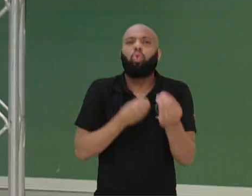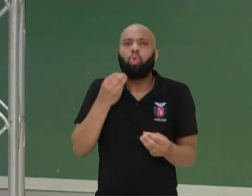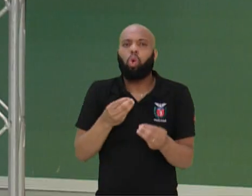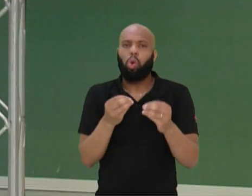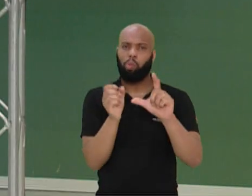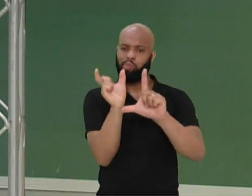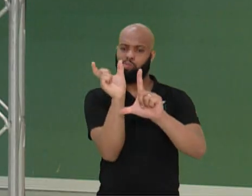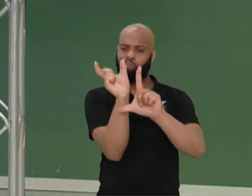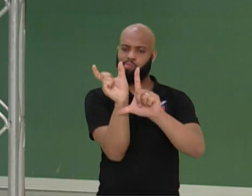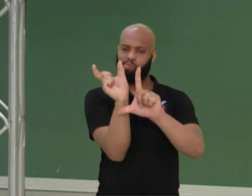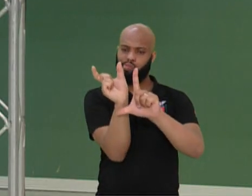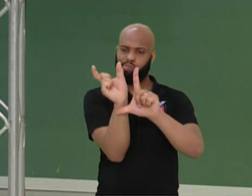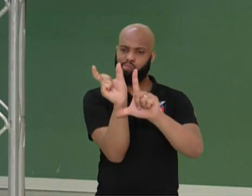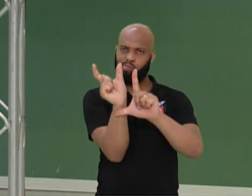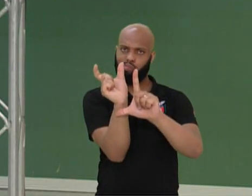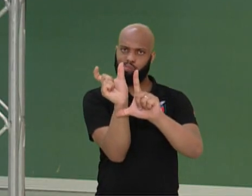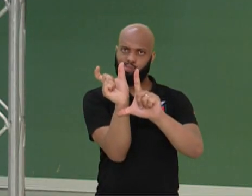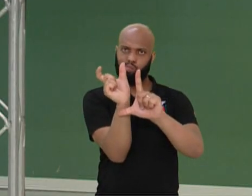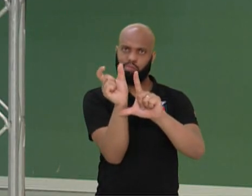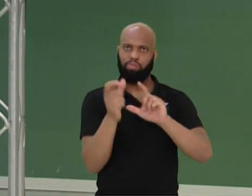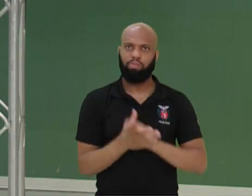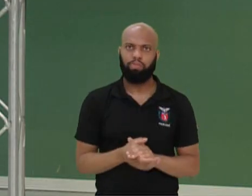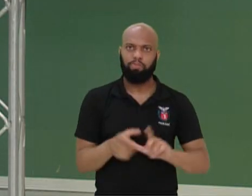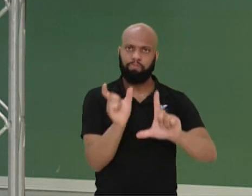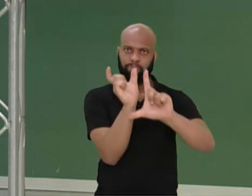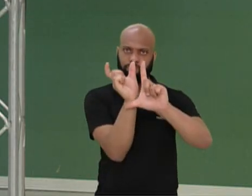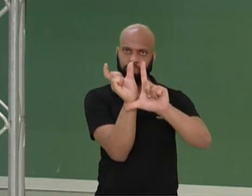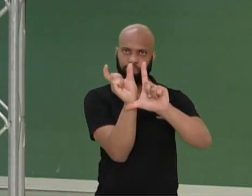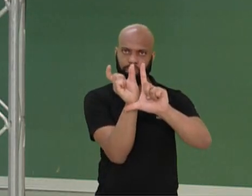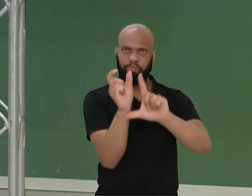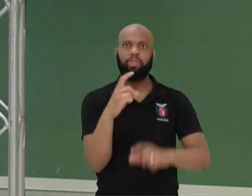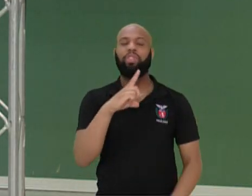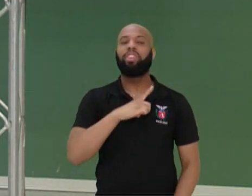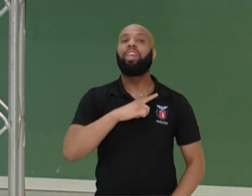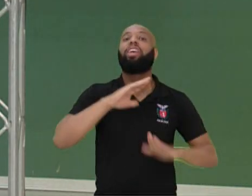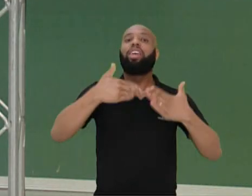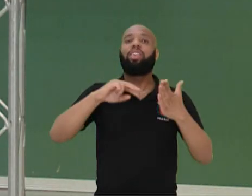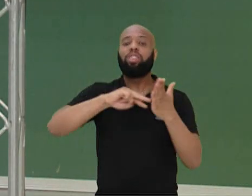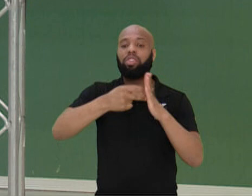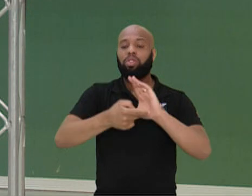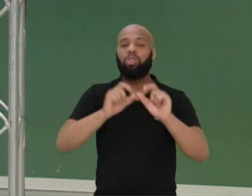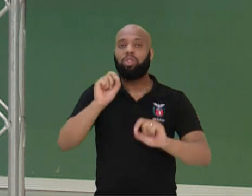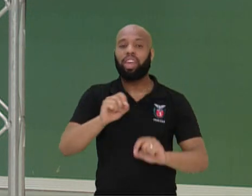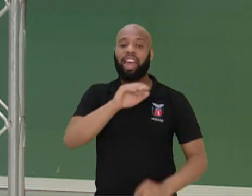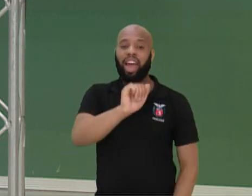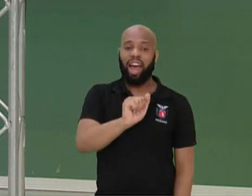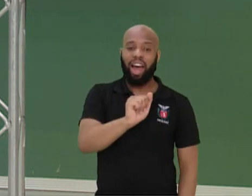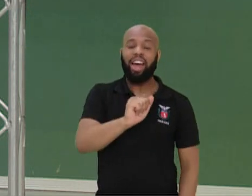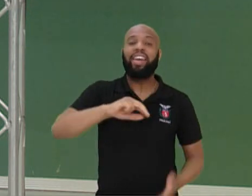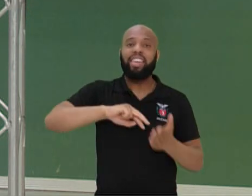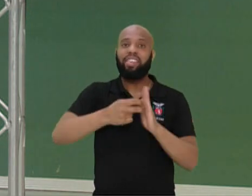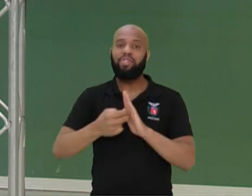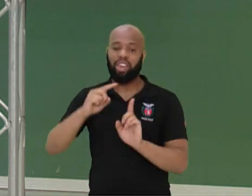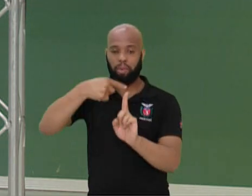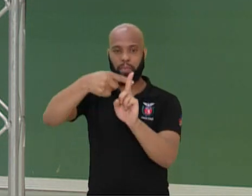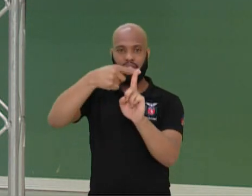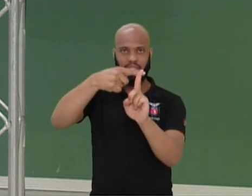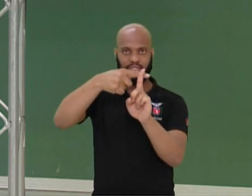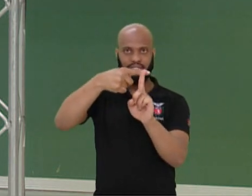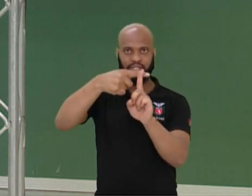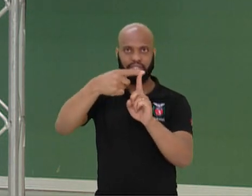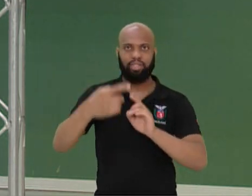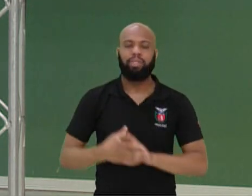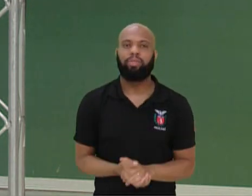né? Veja, a concavidade está para cima, então lá nós temos que o coeficiente A é positivo,